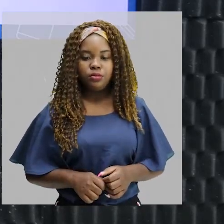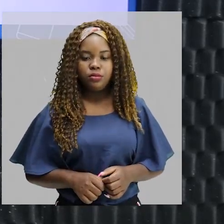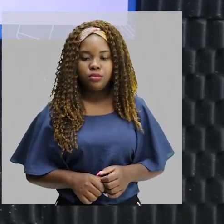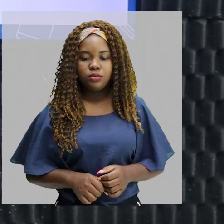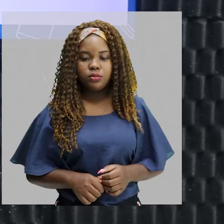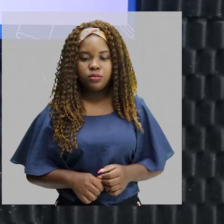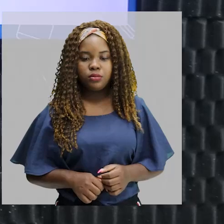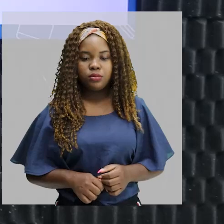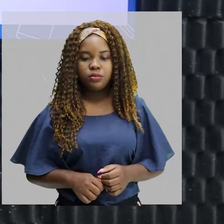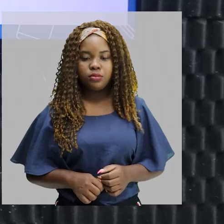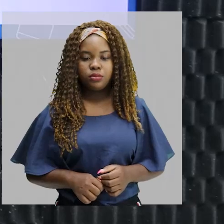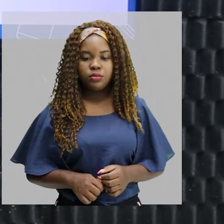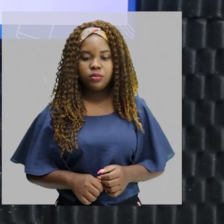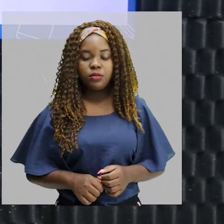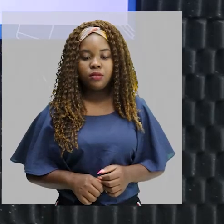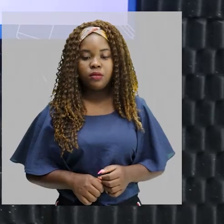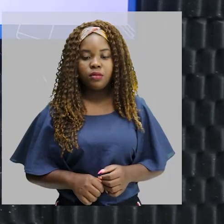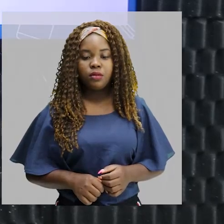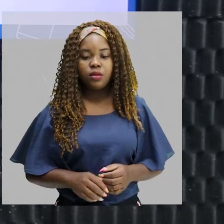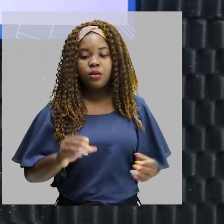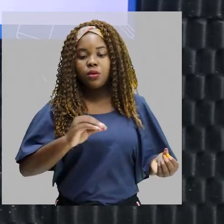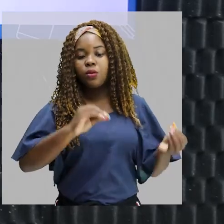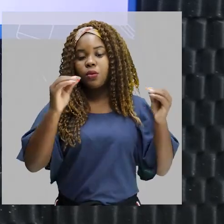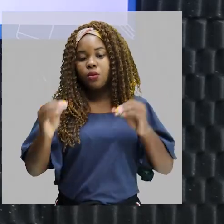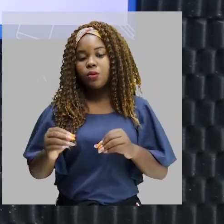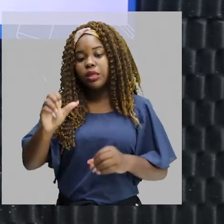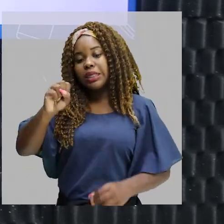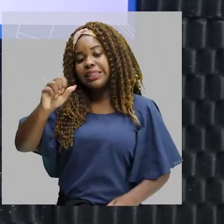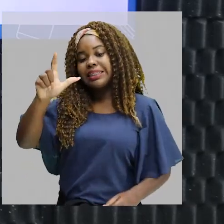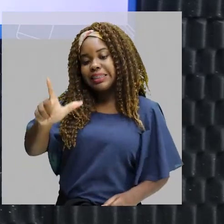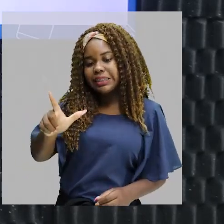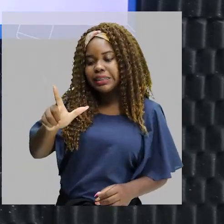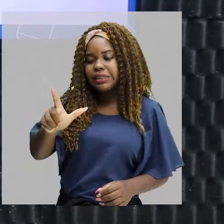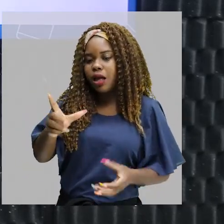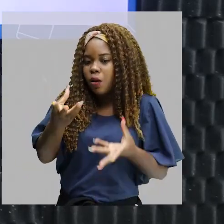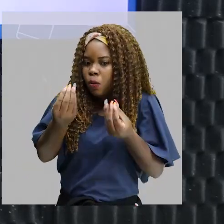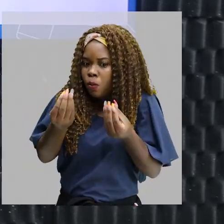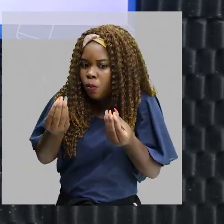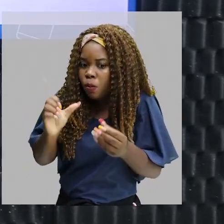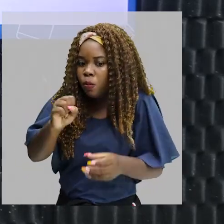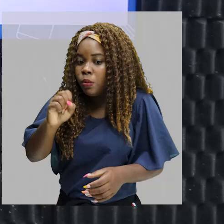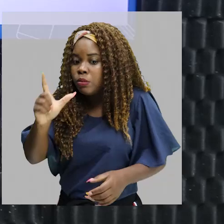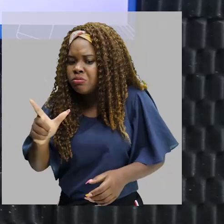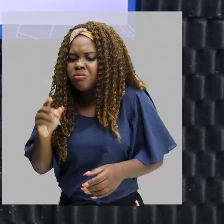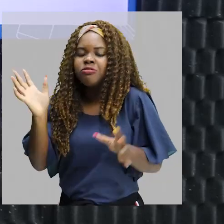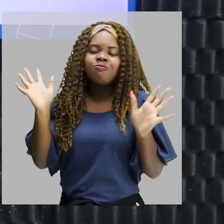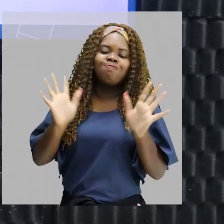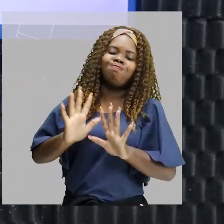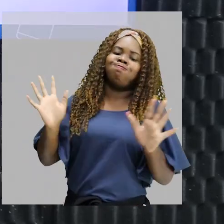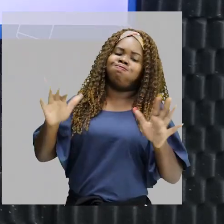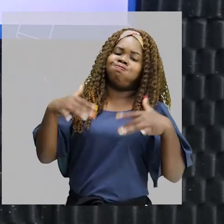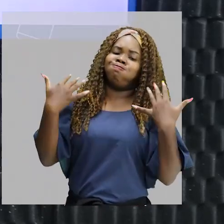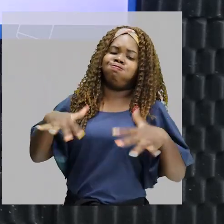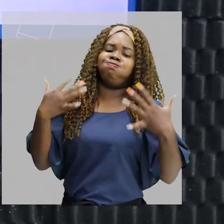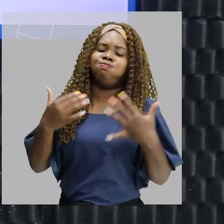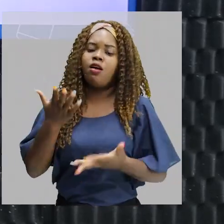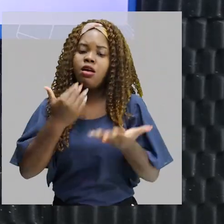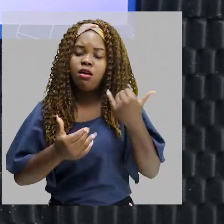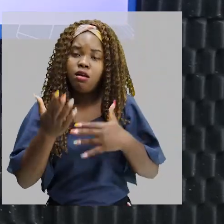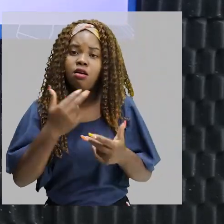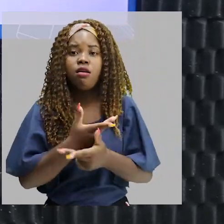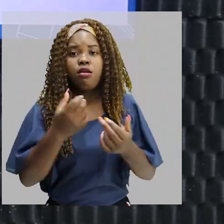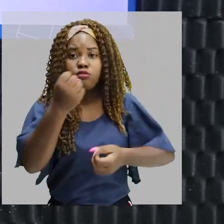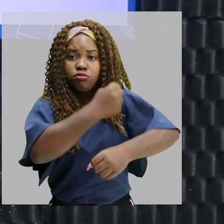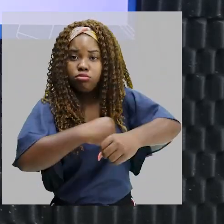demasiada sal a la comida. Então, pôs sal em excesso, pôs sal demais na comida. Aqui eu